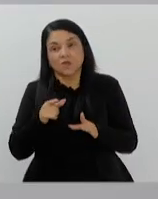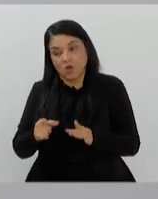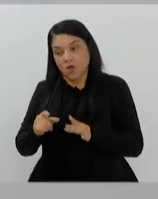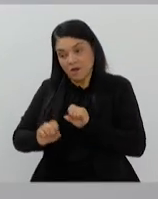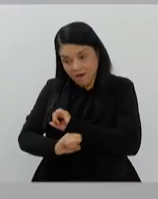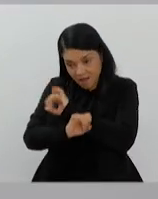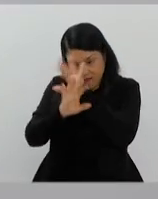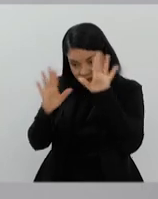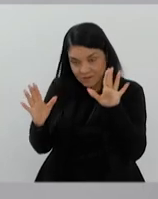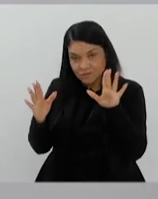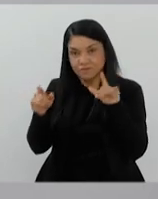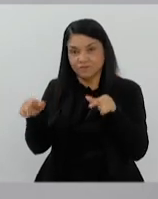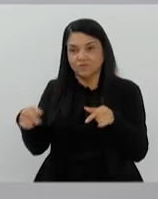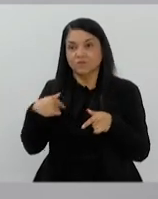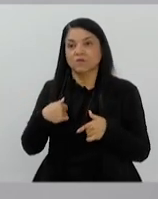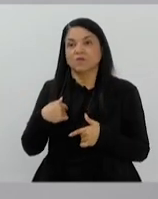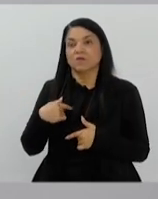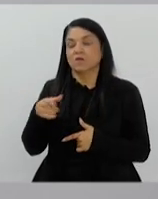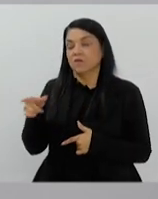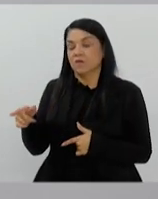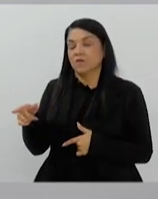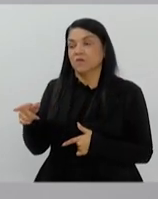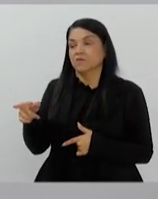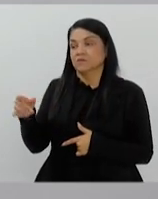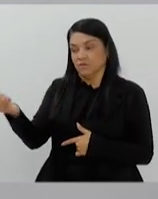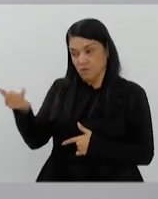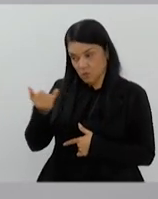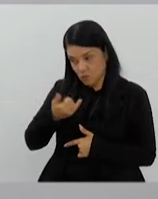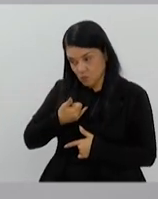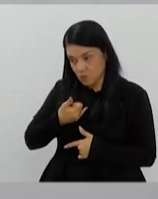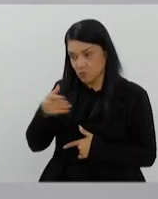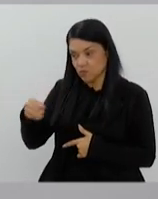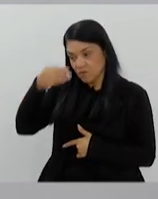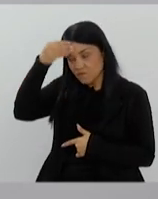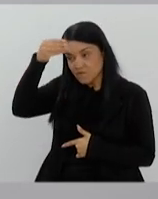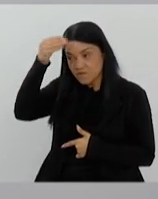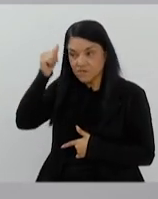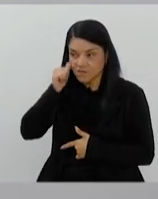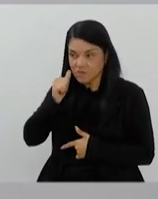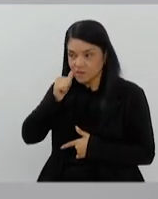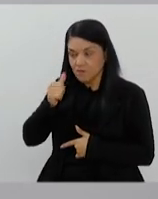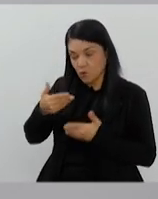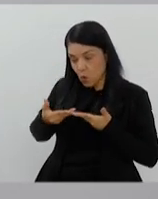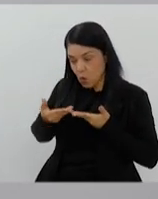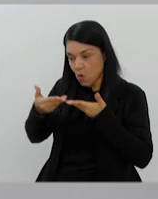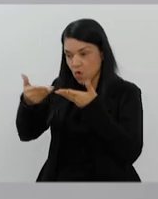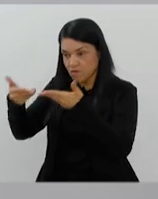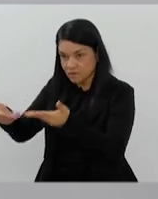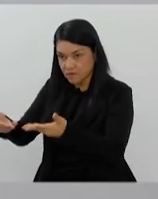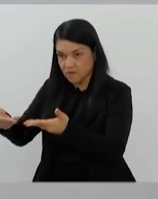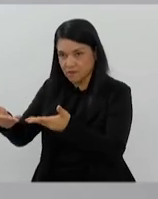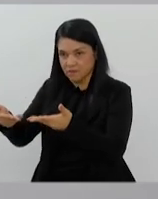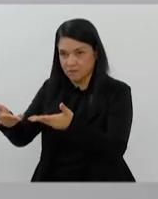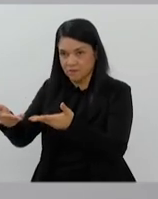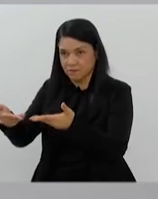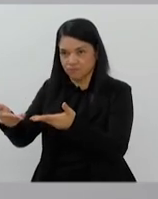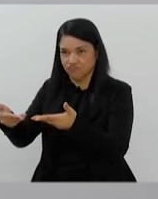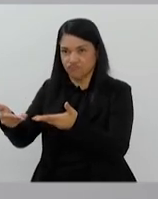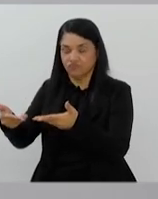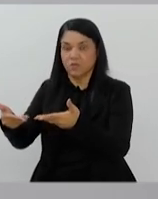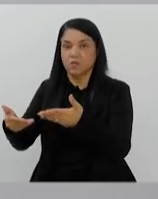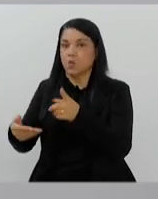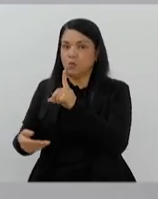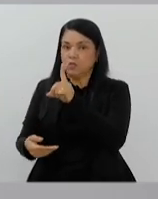a senhora tinha dito o doutor tá aqui me ouvindo a senhora tinha dito que a sua afilhada foi convidada não foi não fez parte dos 100 convidados da